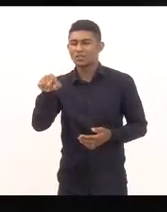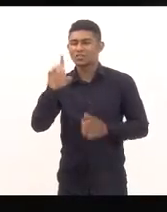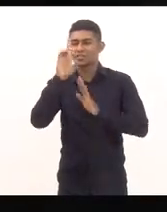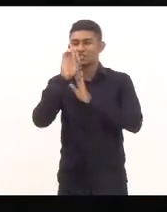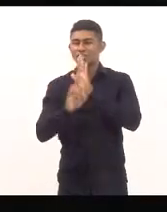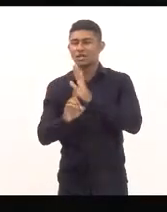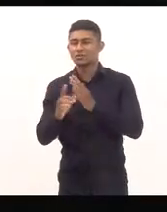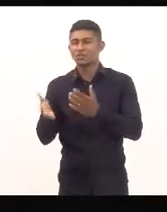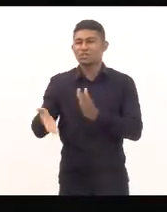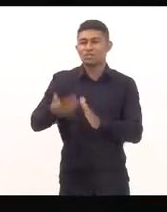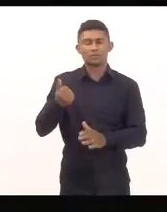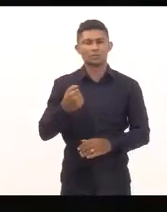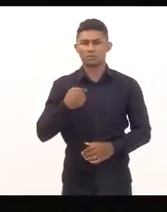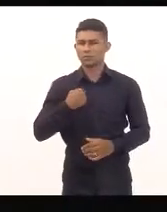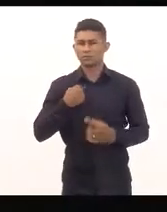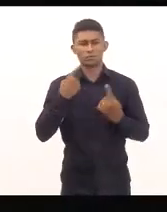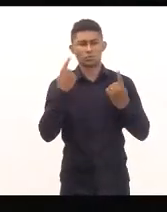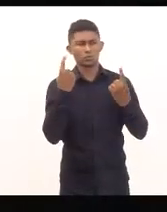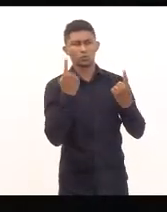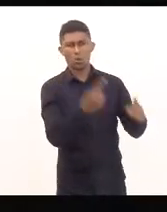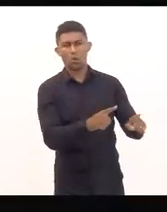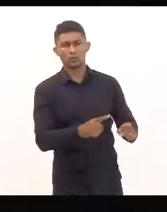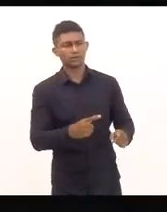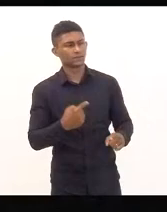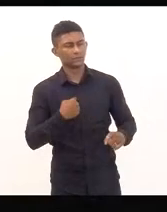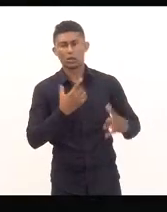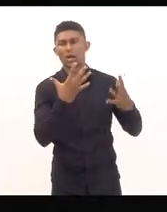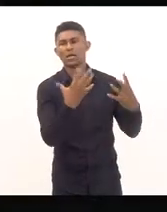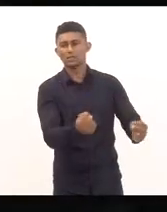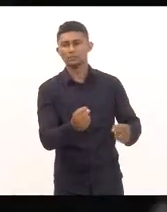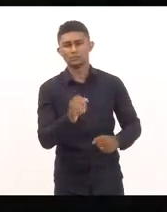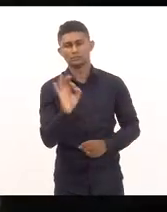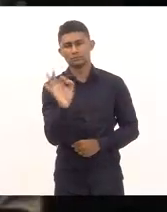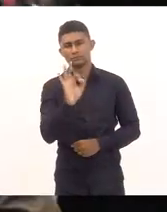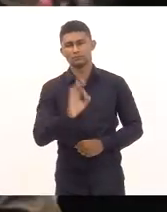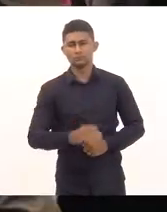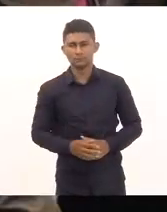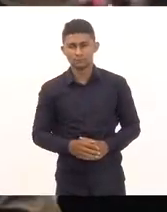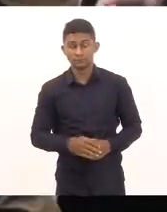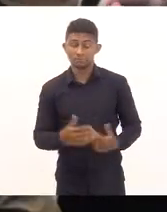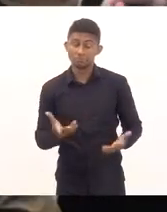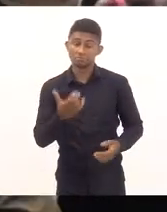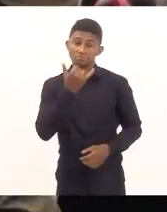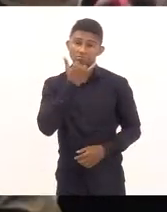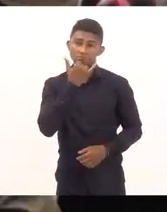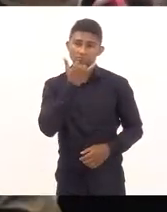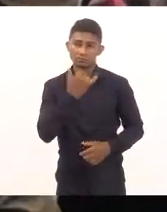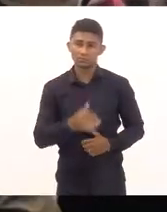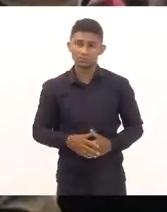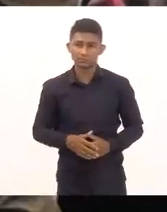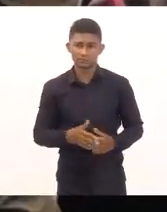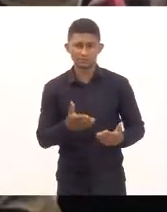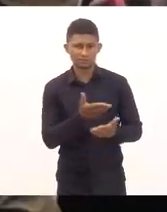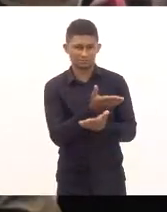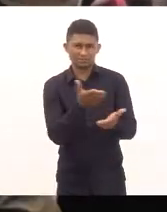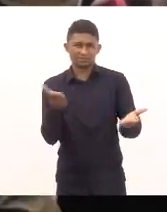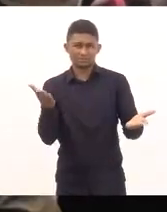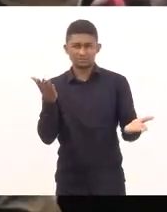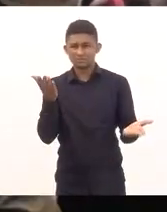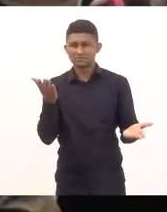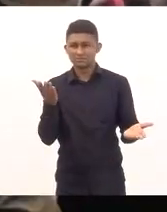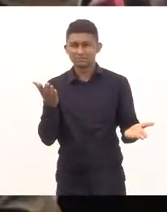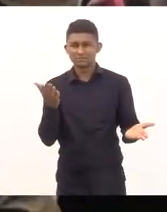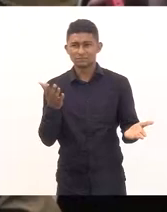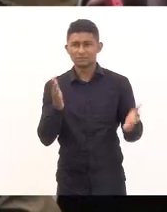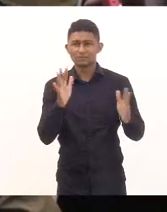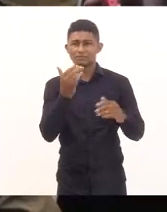Eu sou contra. Eu não vou ser a favor. Que me perdoem, né? Quem tiver que me perdoar, mas